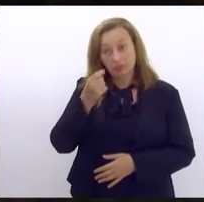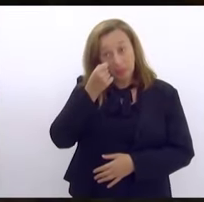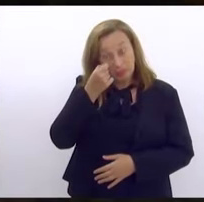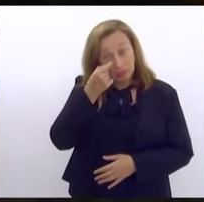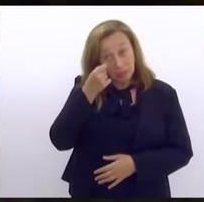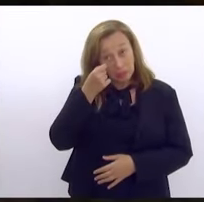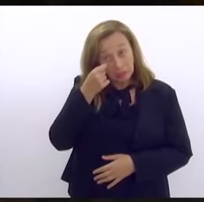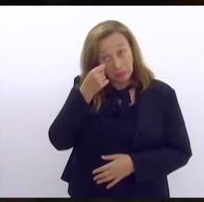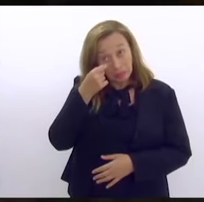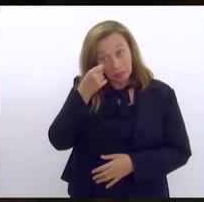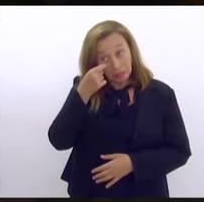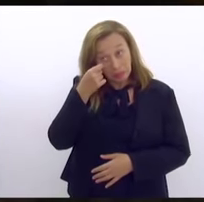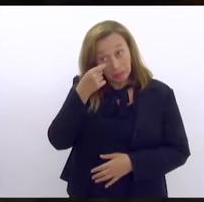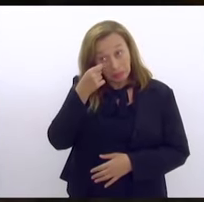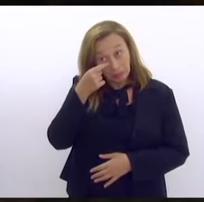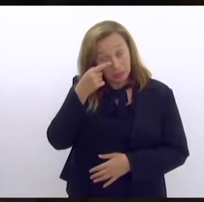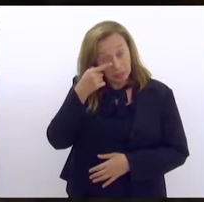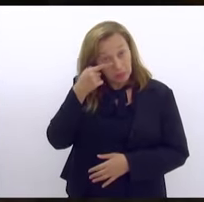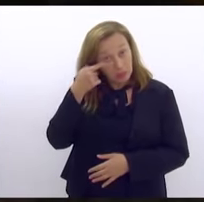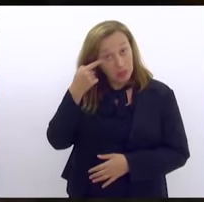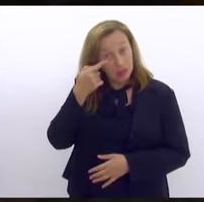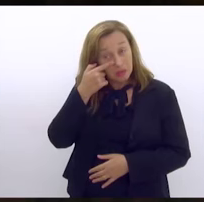Obrigado, nosso nobre deputado.